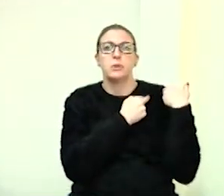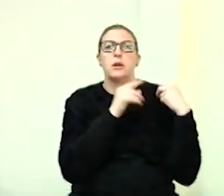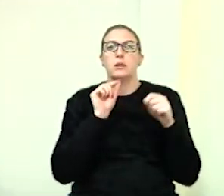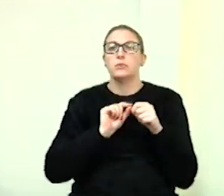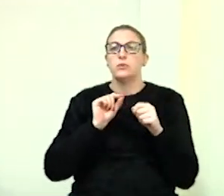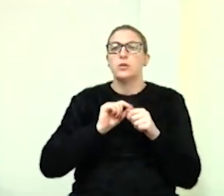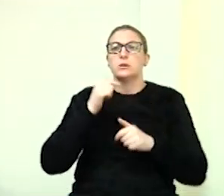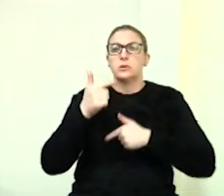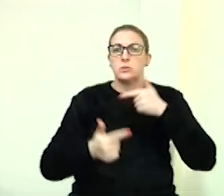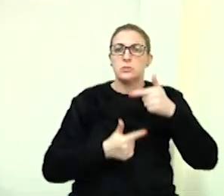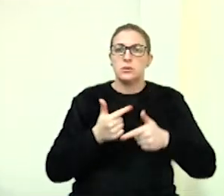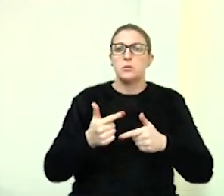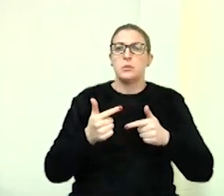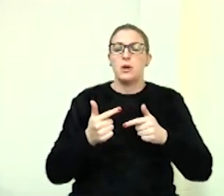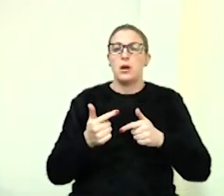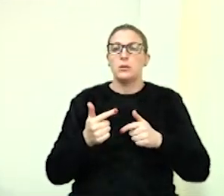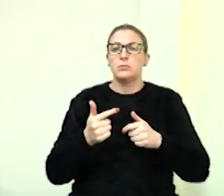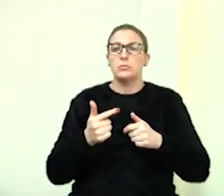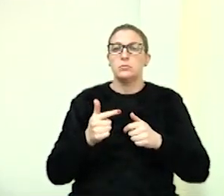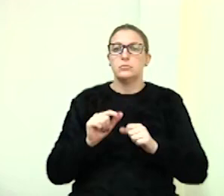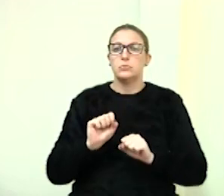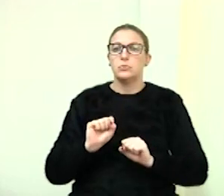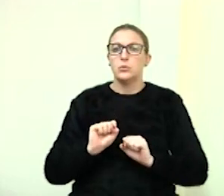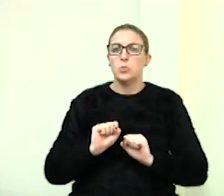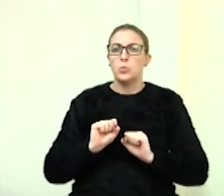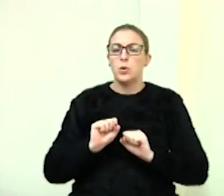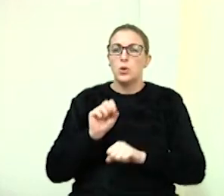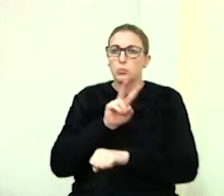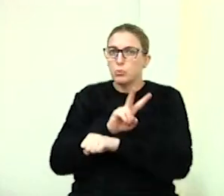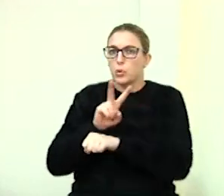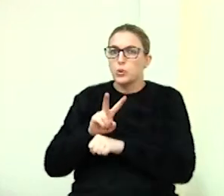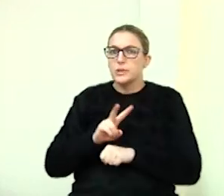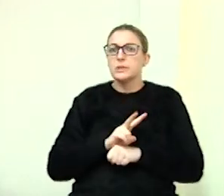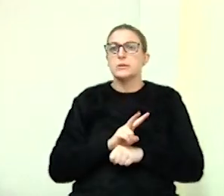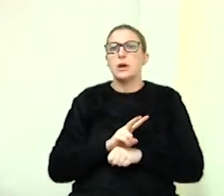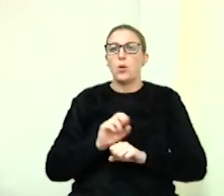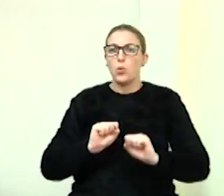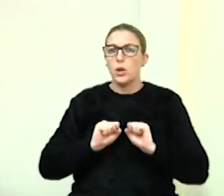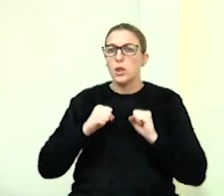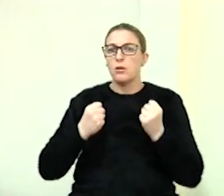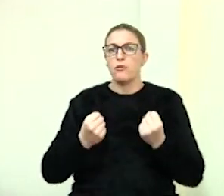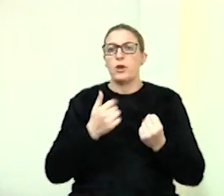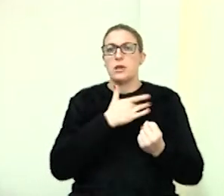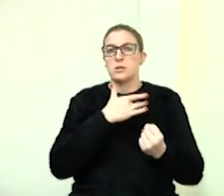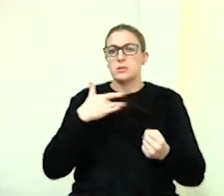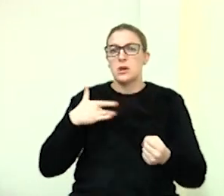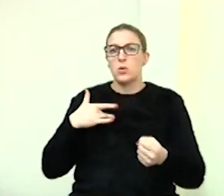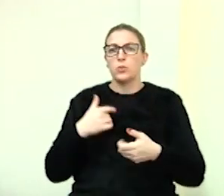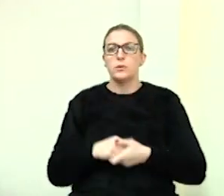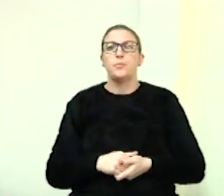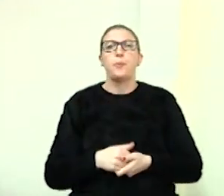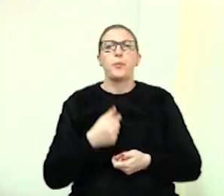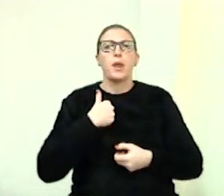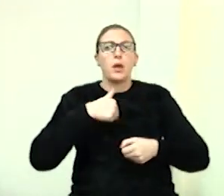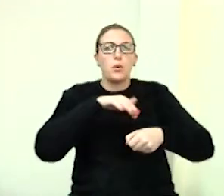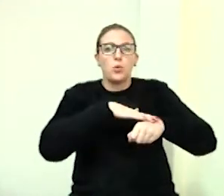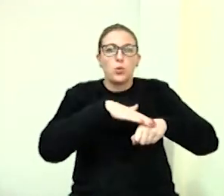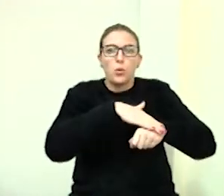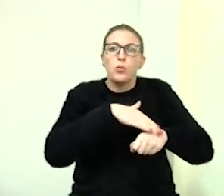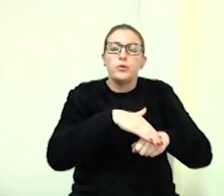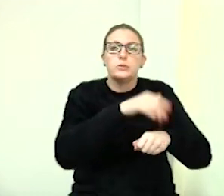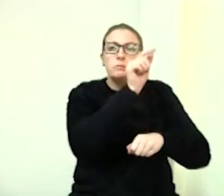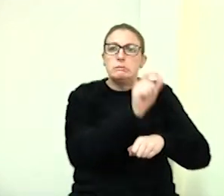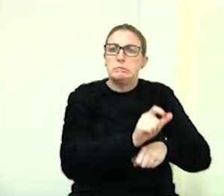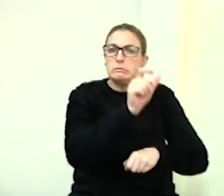serviço, então, de proteção e defesa sanitária. conversando com a equipe, buscando entender qual seria a